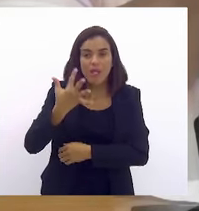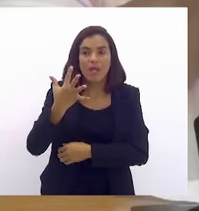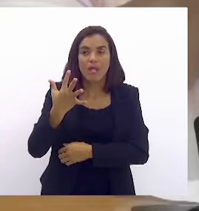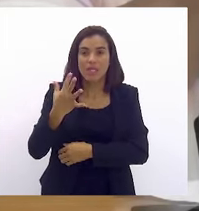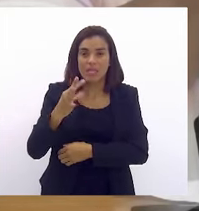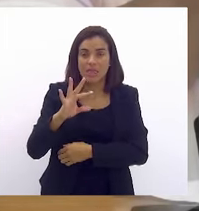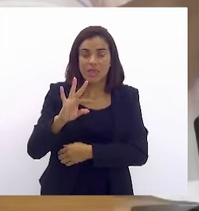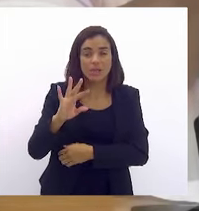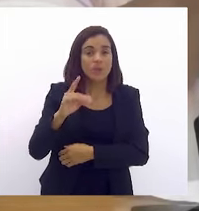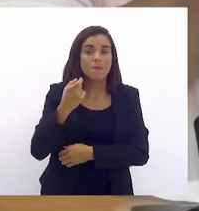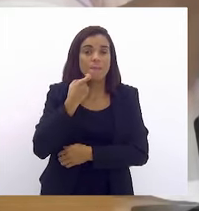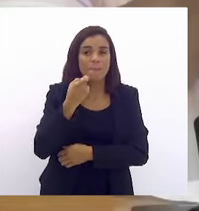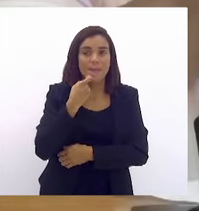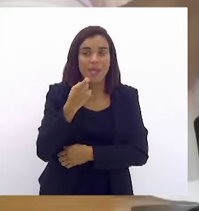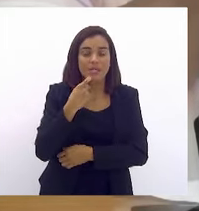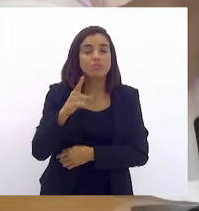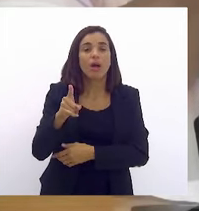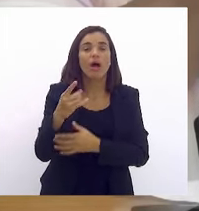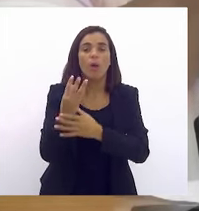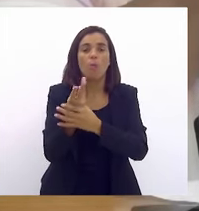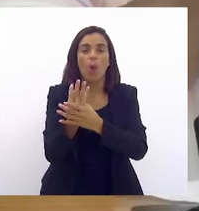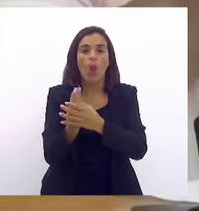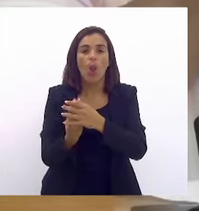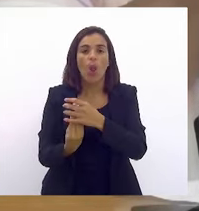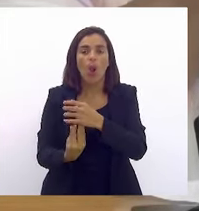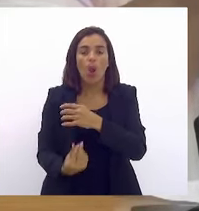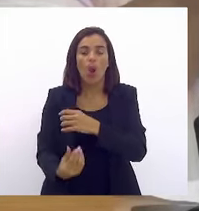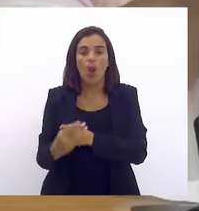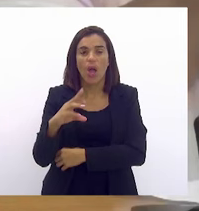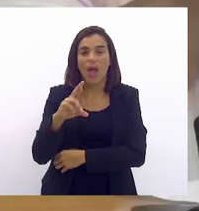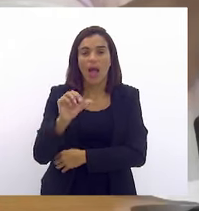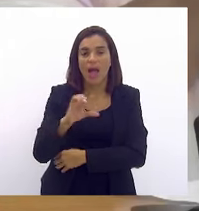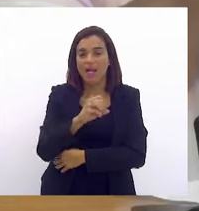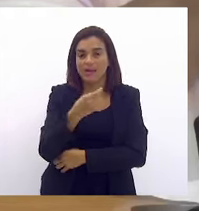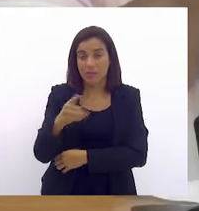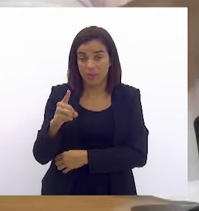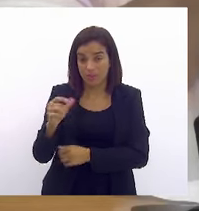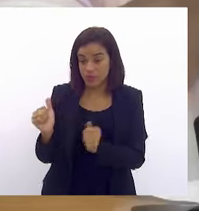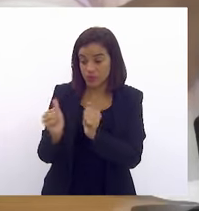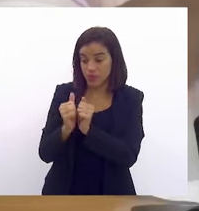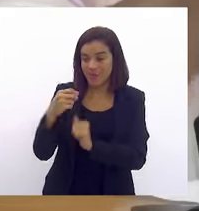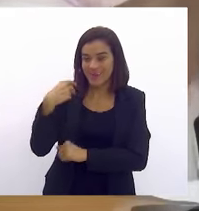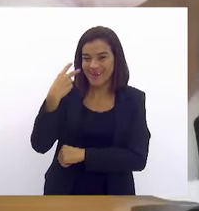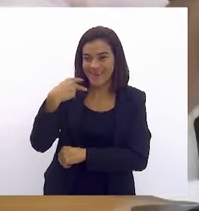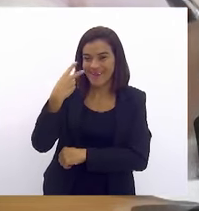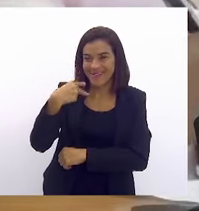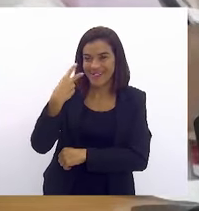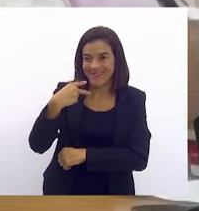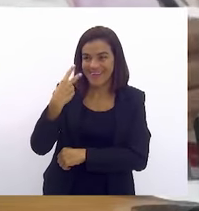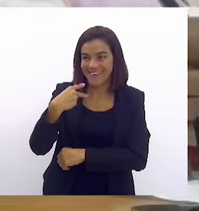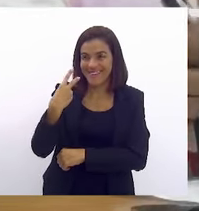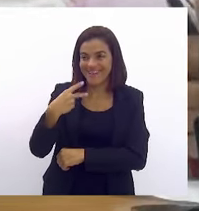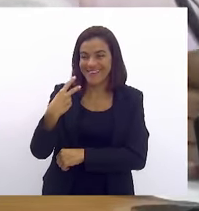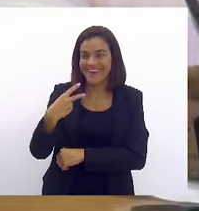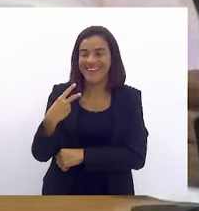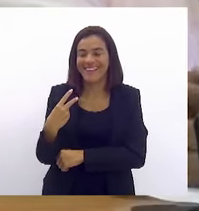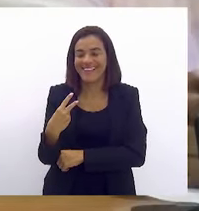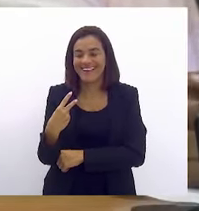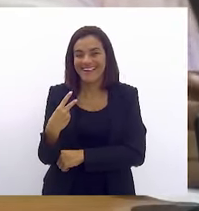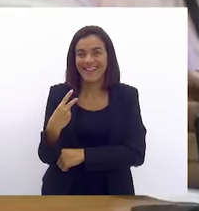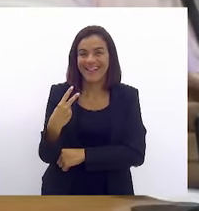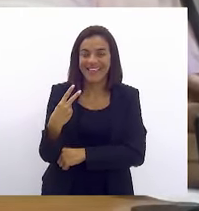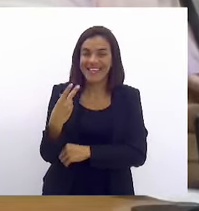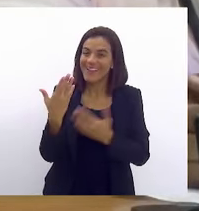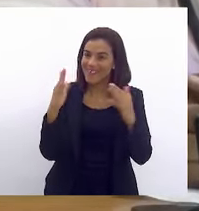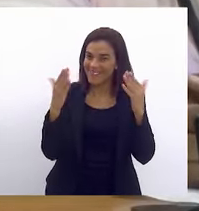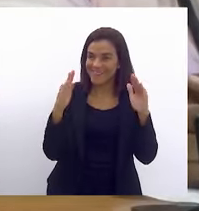para fazer ração. Ninguém denuncia. Mas eu e o vereador aqui, Teco Paulista, fizemos essa denúncia. Então, eu parabenizo